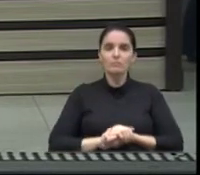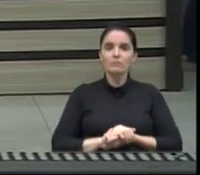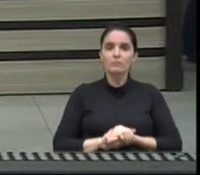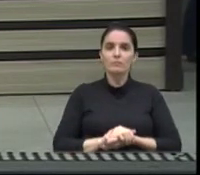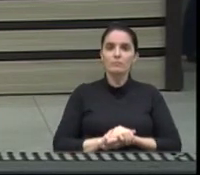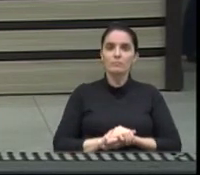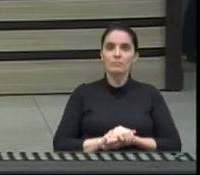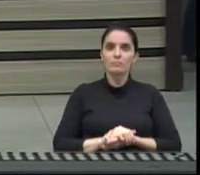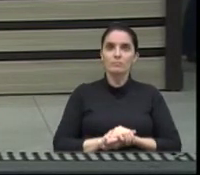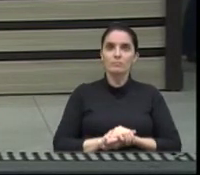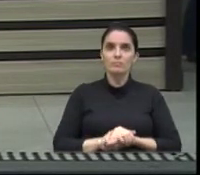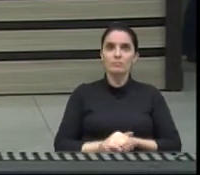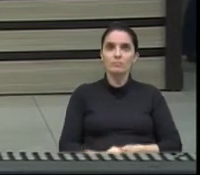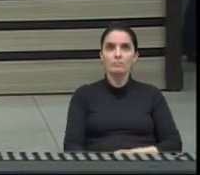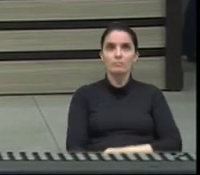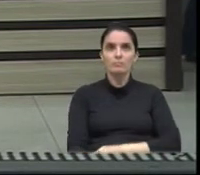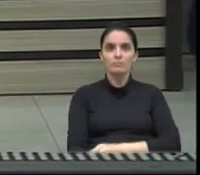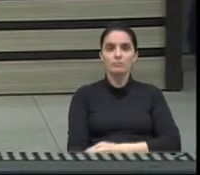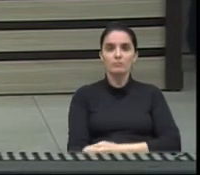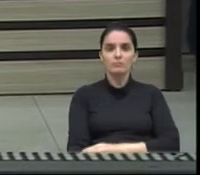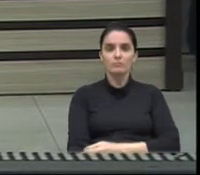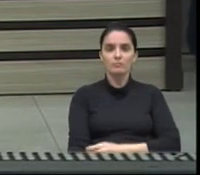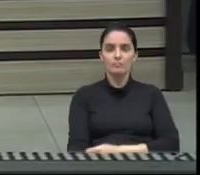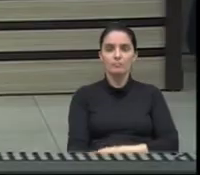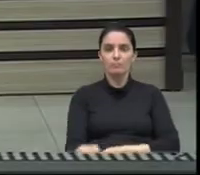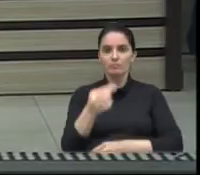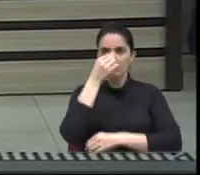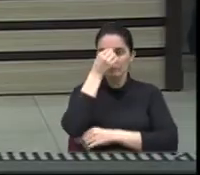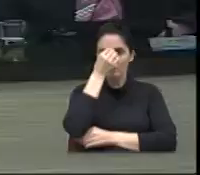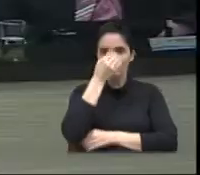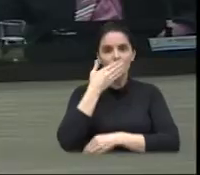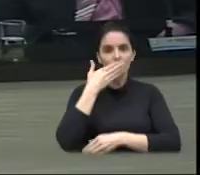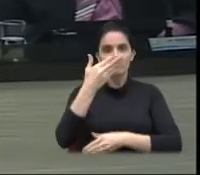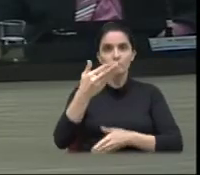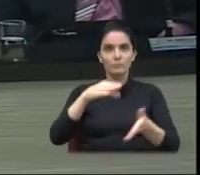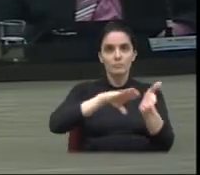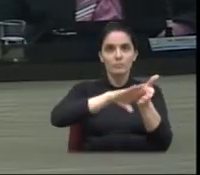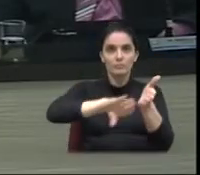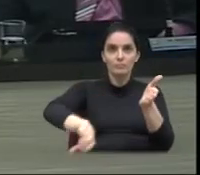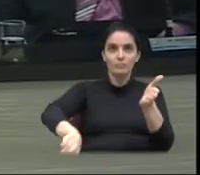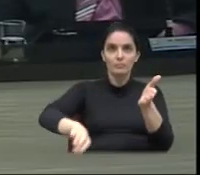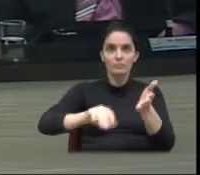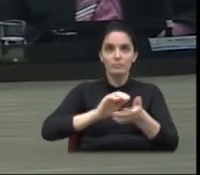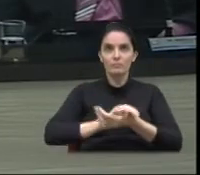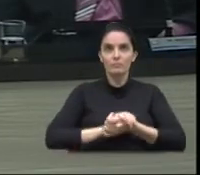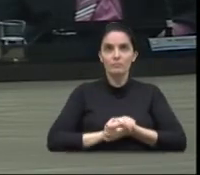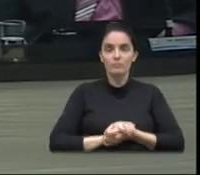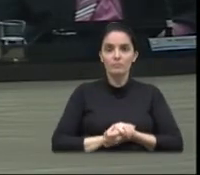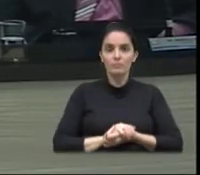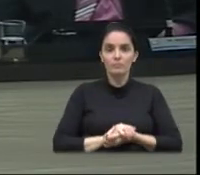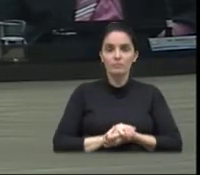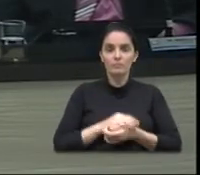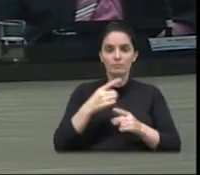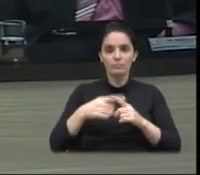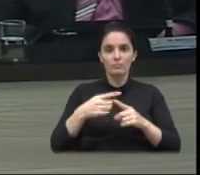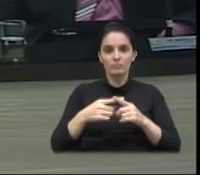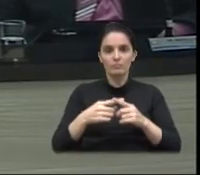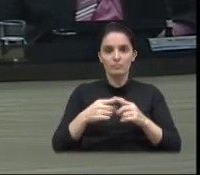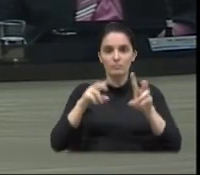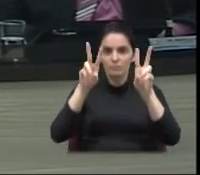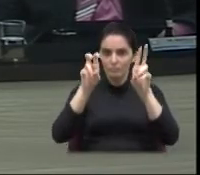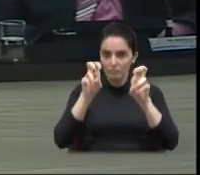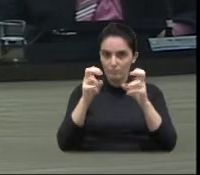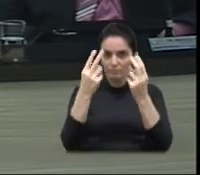287/2016. Questão de ordem, presidente. Faço requerimento solicitando a retirada dessa moção em razão de tratar do mesmo assunto